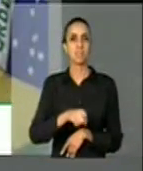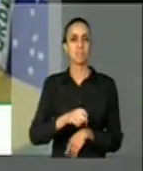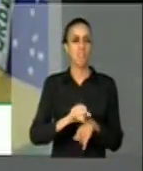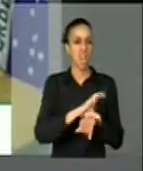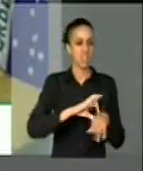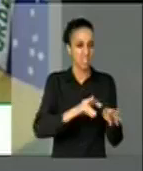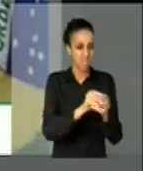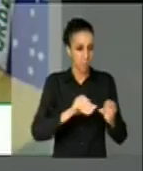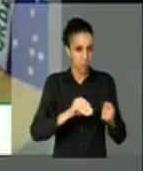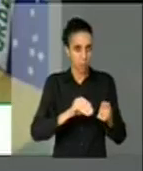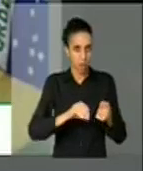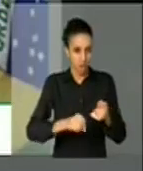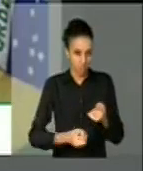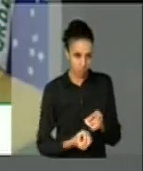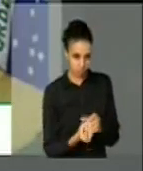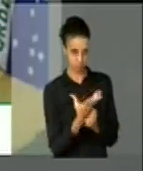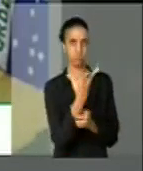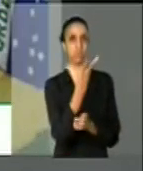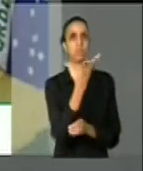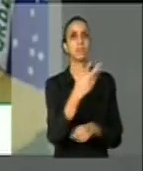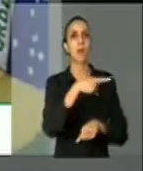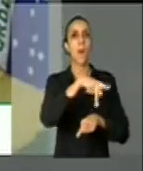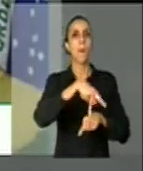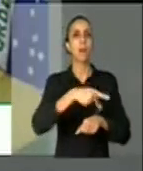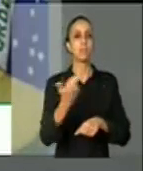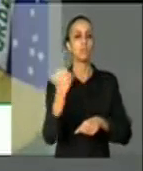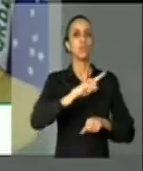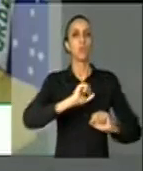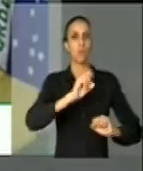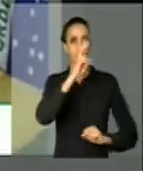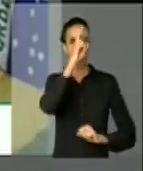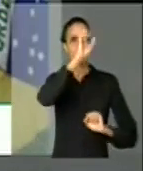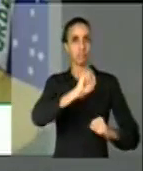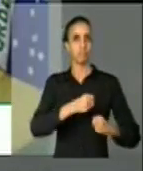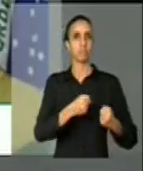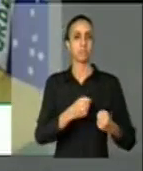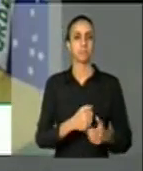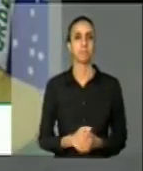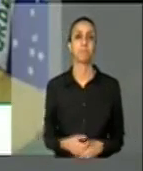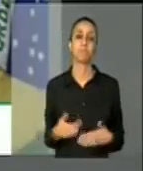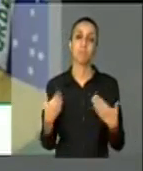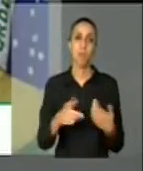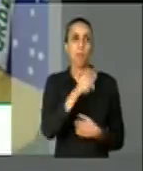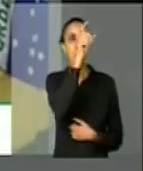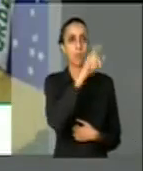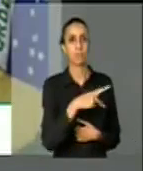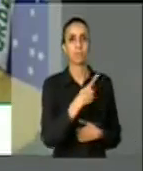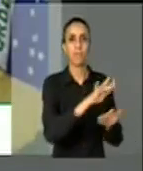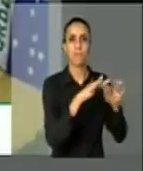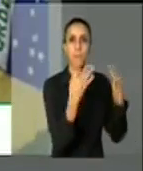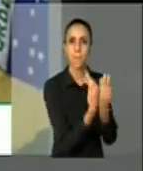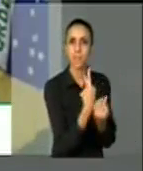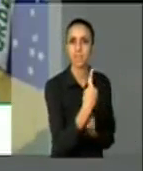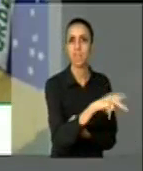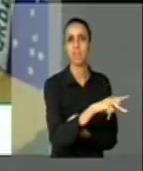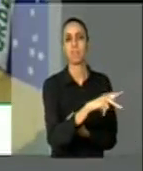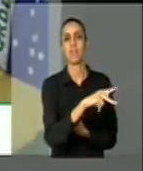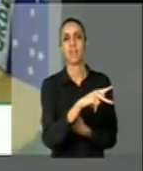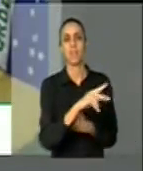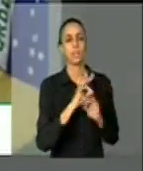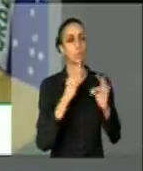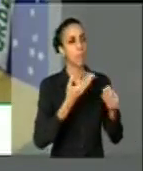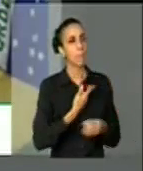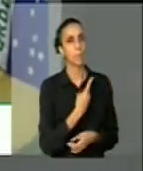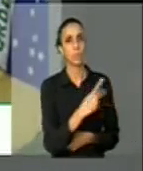encontra hoje. Um grande abraço, minhas homenagens à família de Roberto Campos, aos amigos de Roberto Campos,